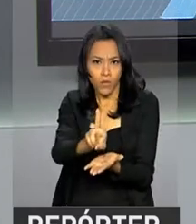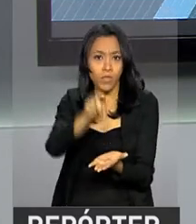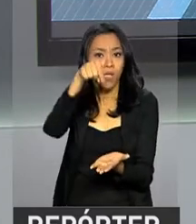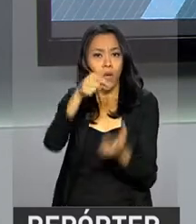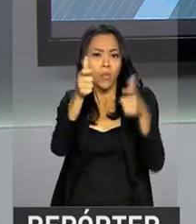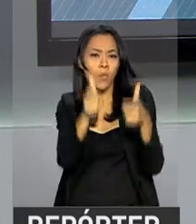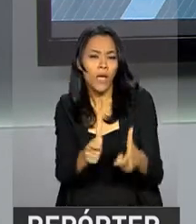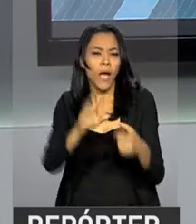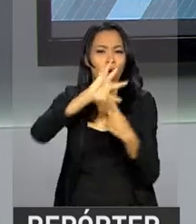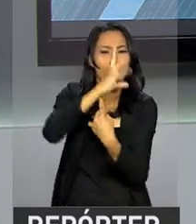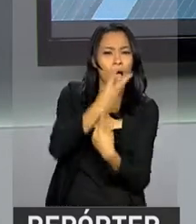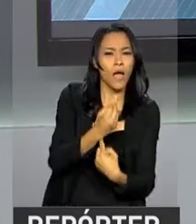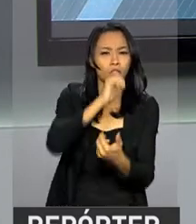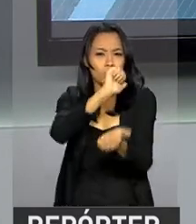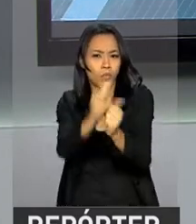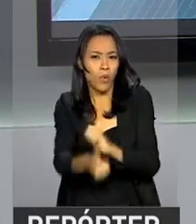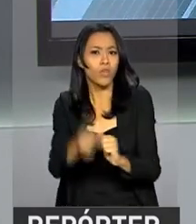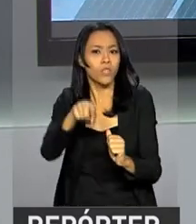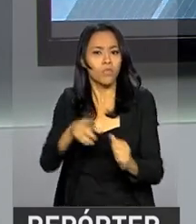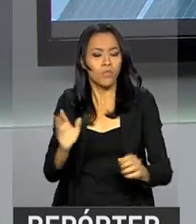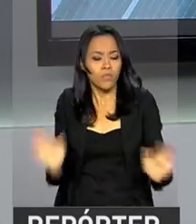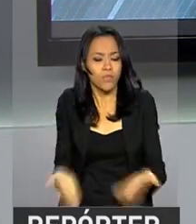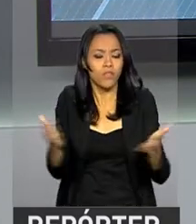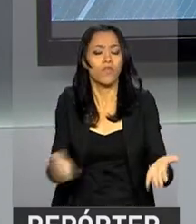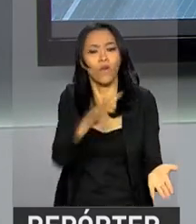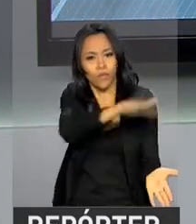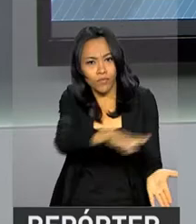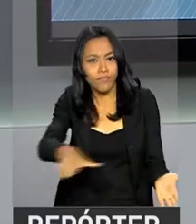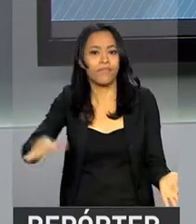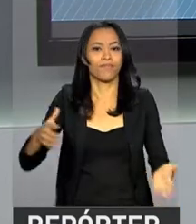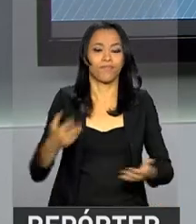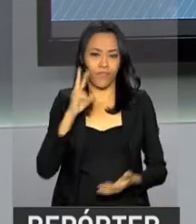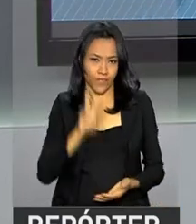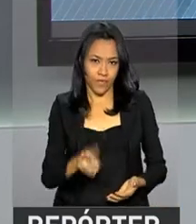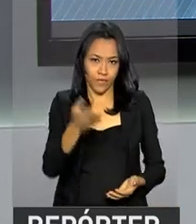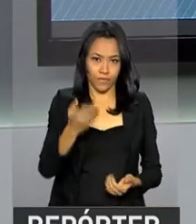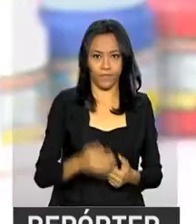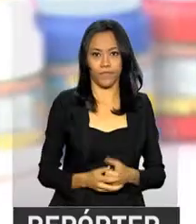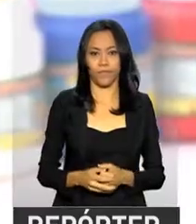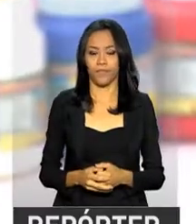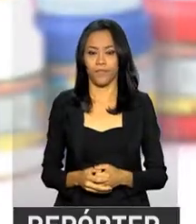importantes para o desenvolvimento infantil no país. Veja na reportagem de Luana Karen.